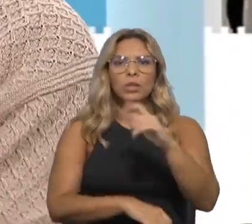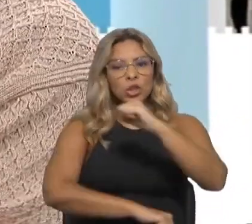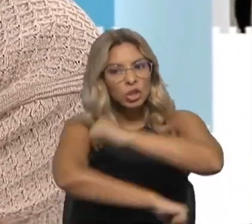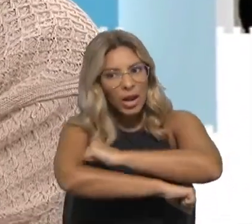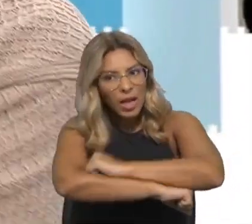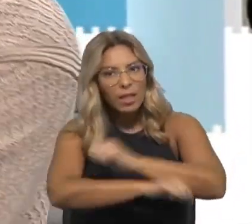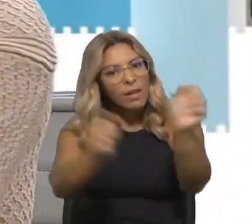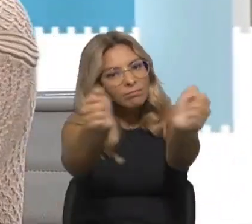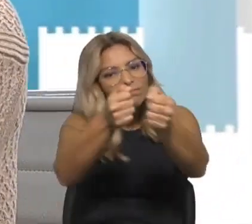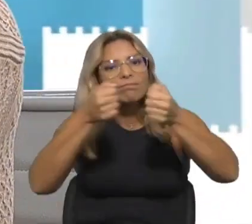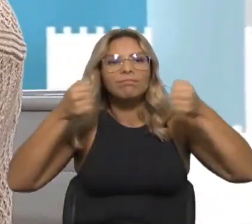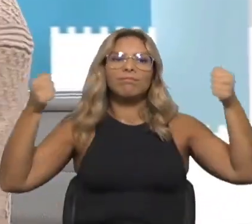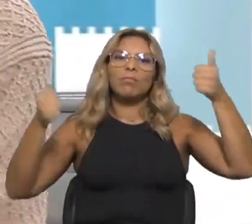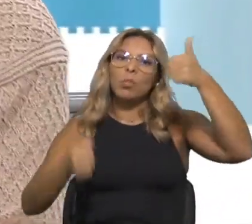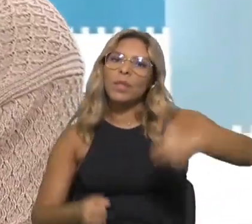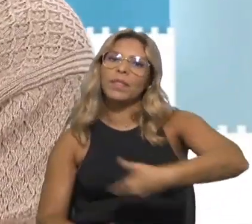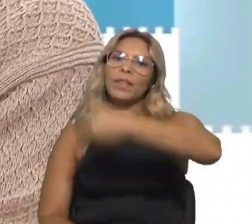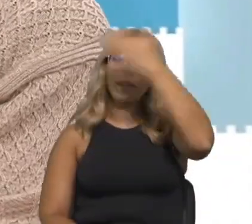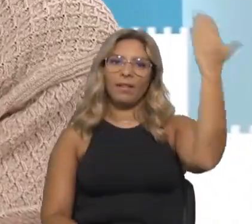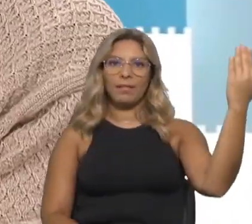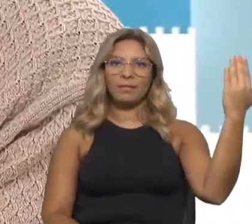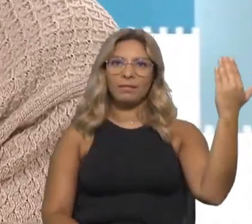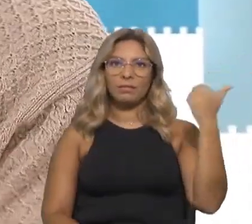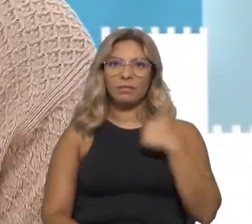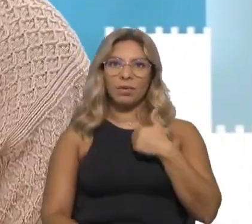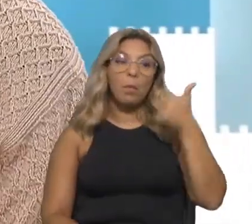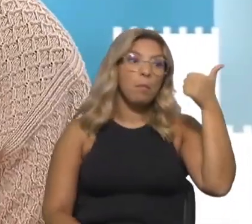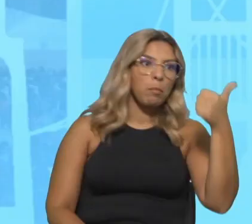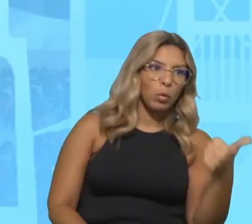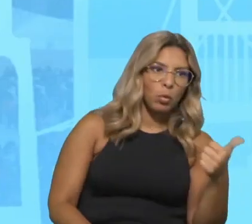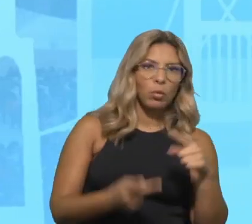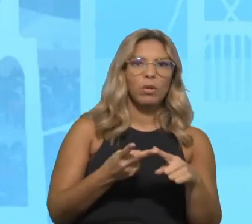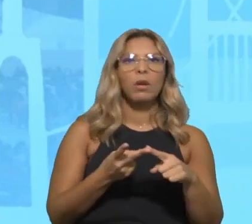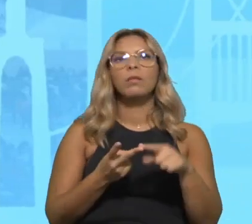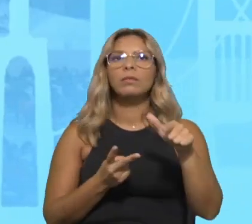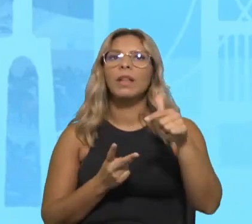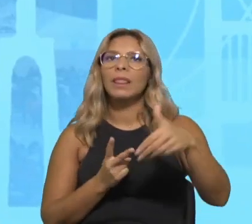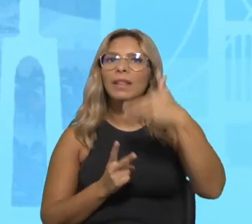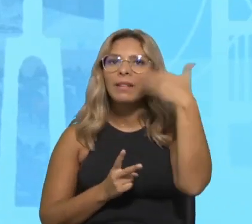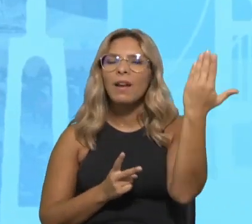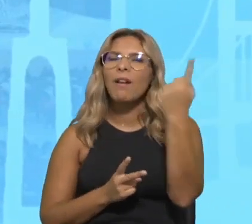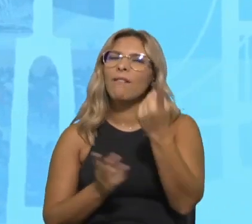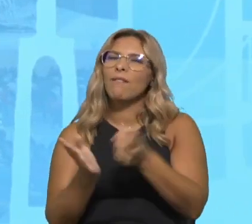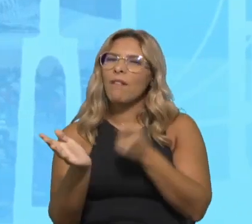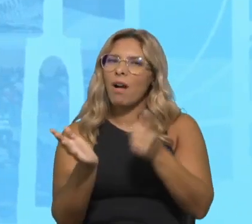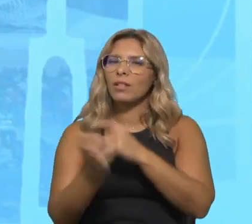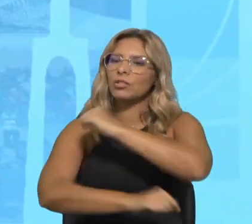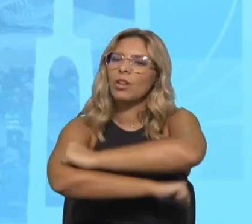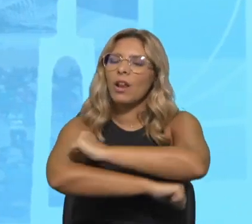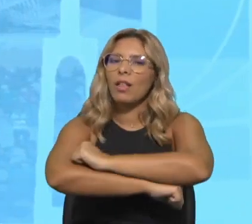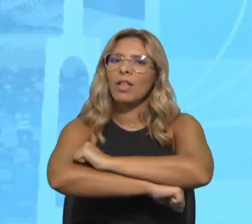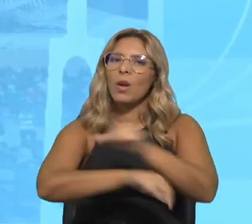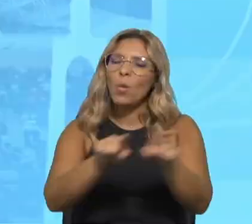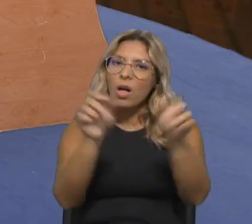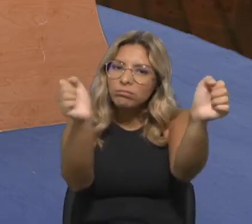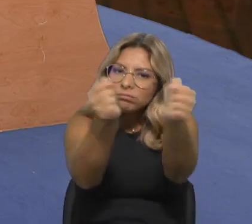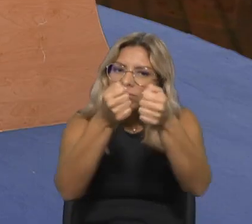dia então já vimos o que era o dia já vimos o que era o bom falta a janela a janela Nós abrimos para o mundo